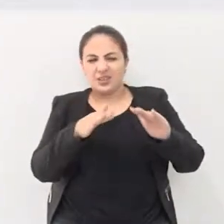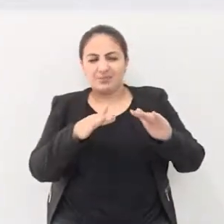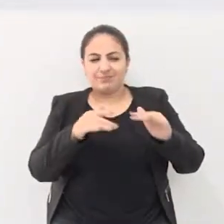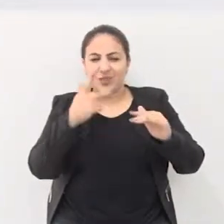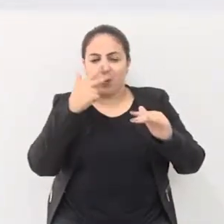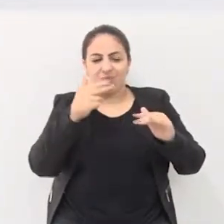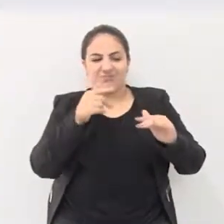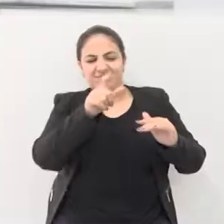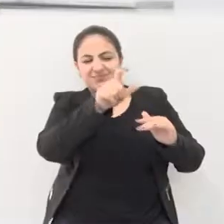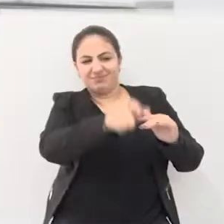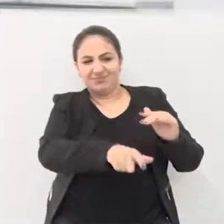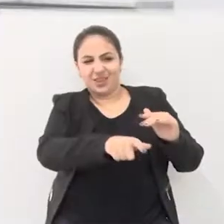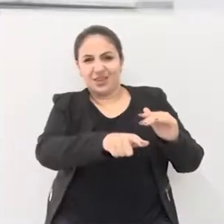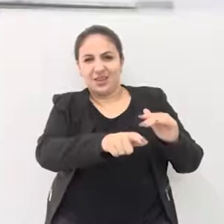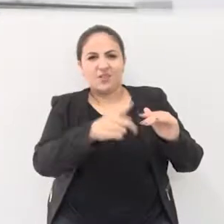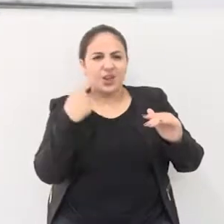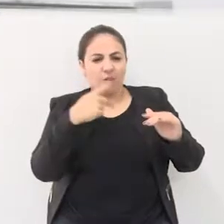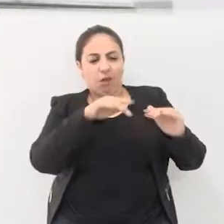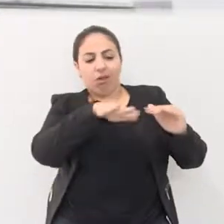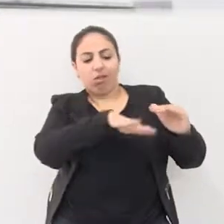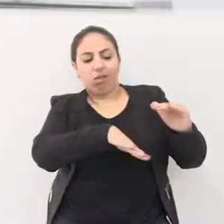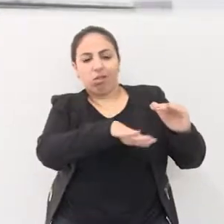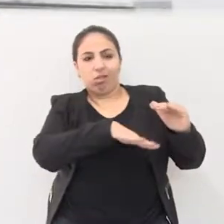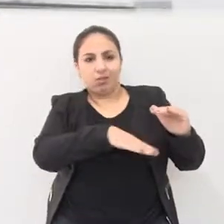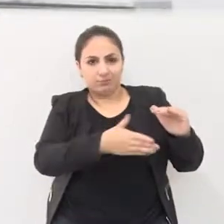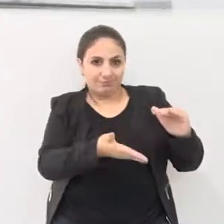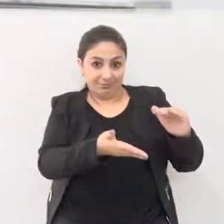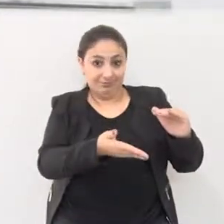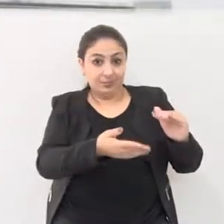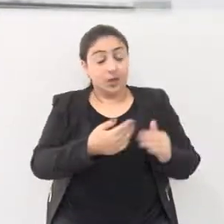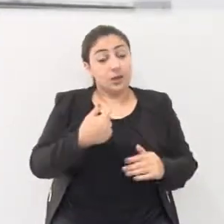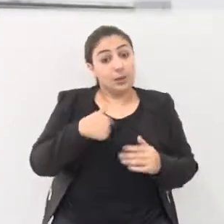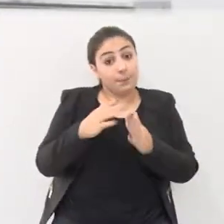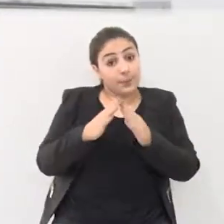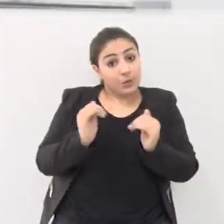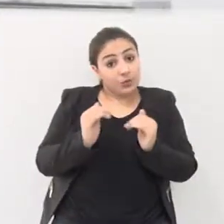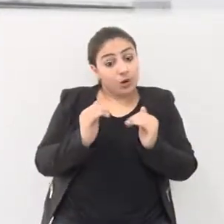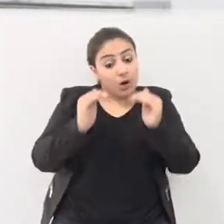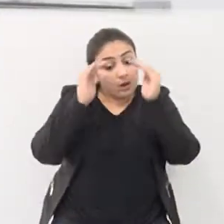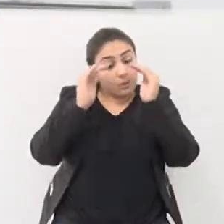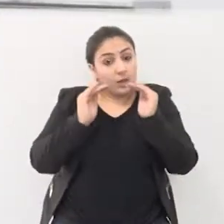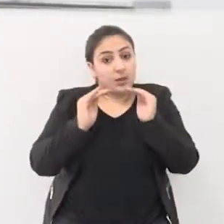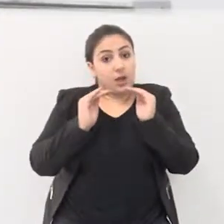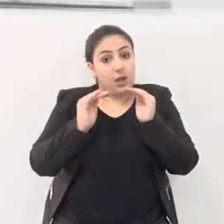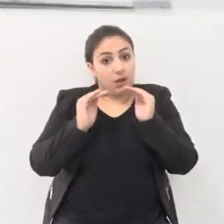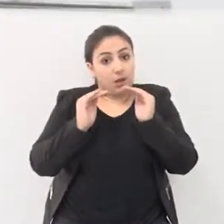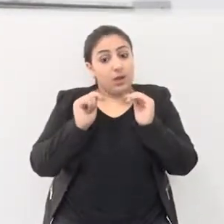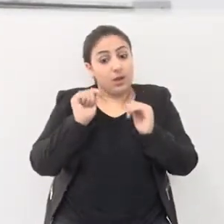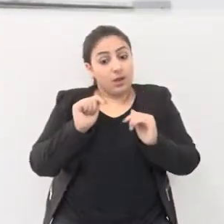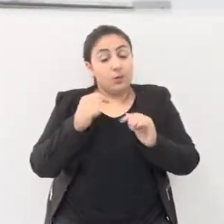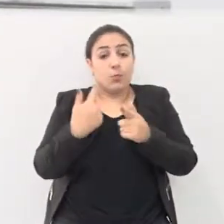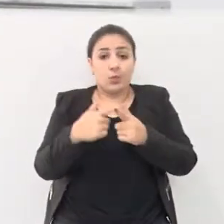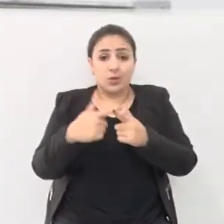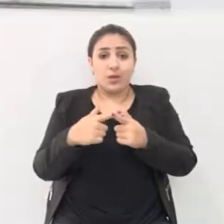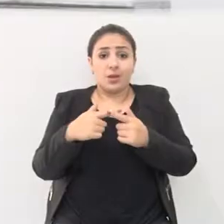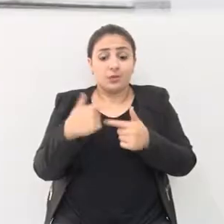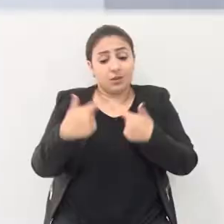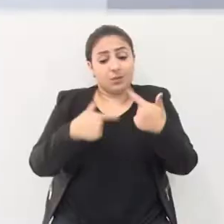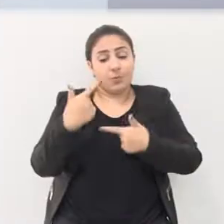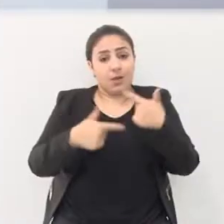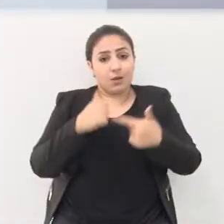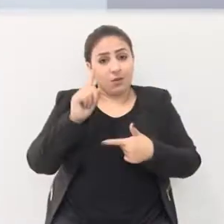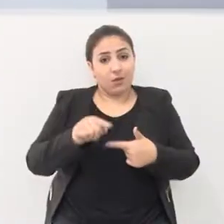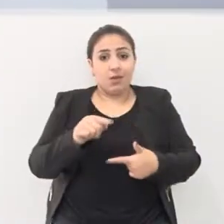que o desmerecem. Gleison Consalter pediu respeito pela sua pessoa e pelo personagem